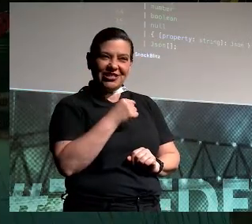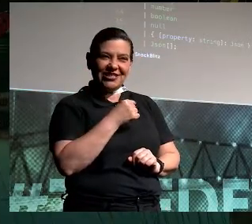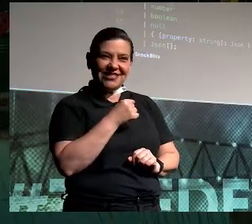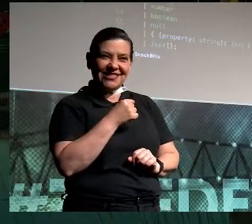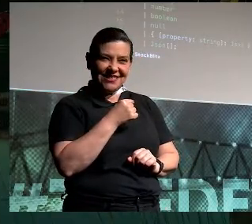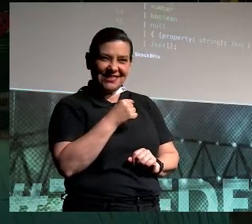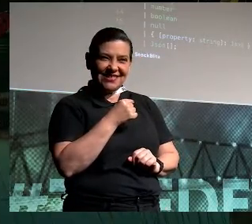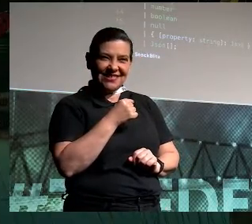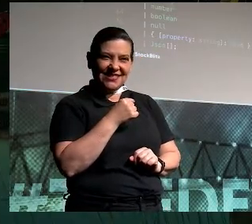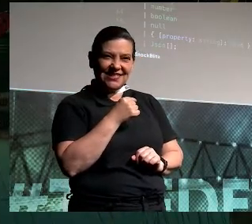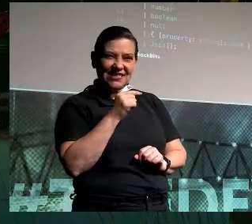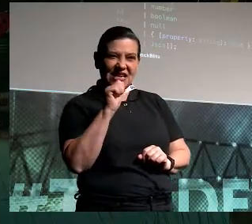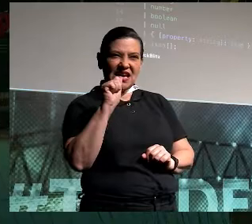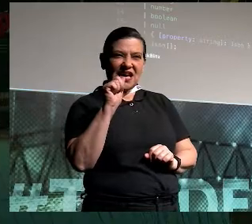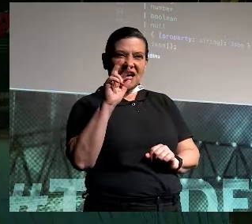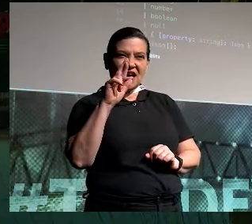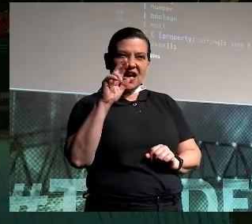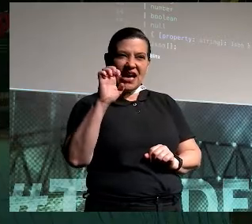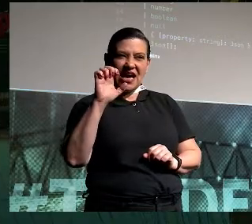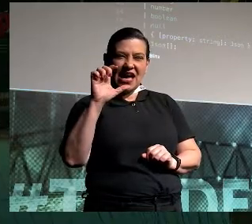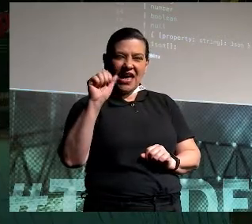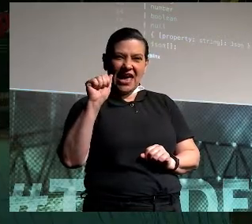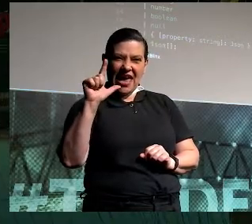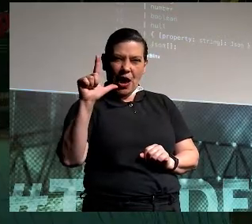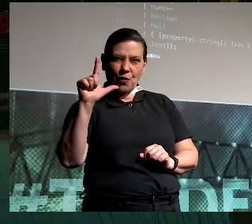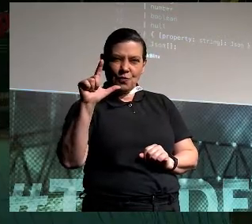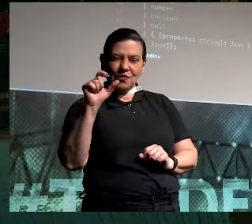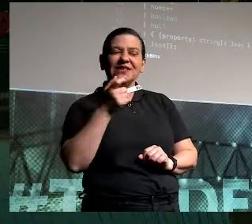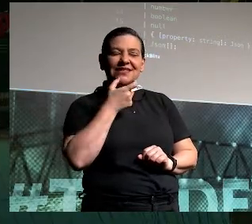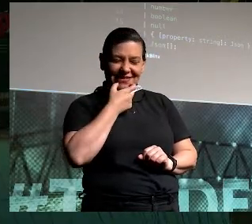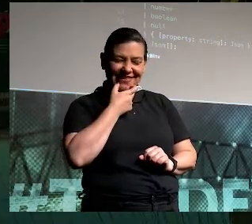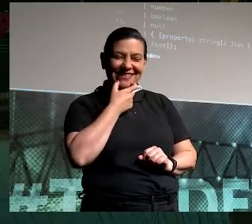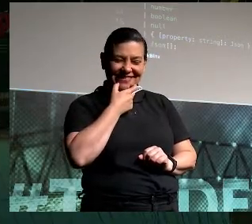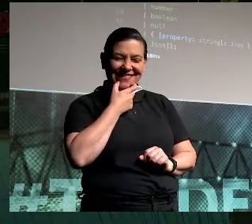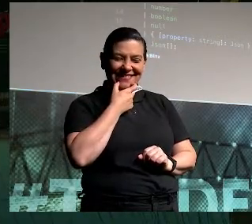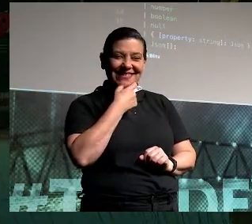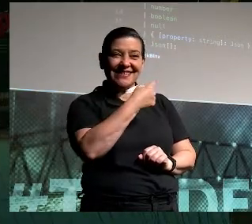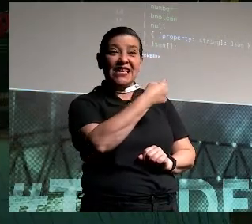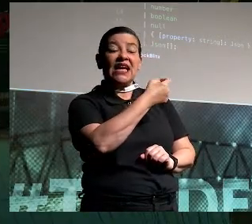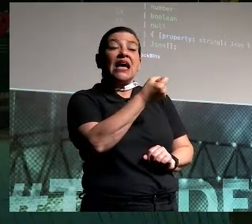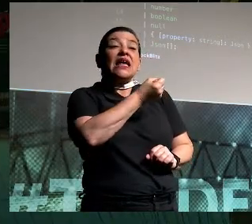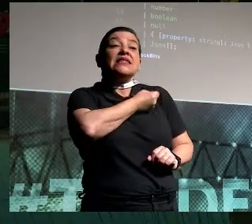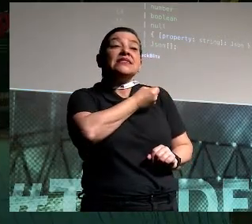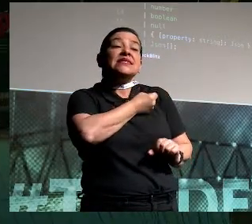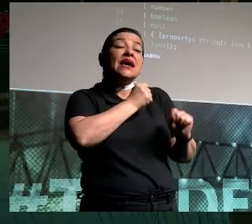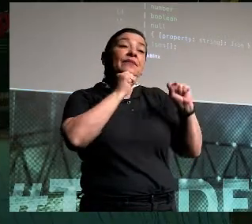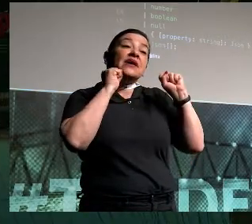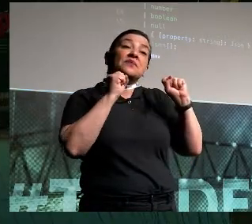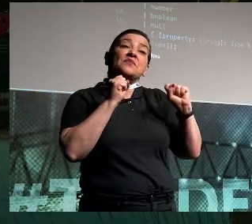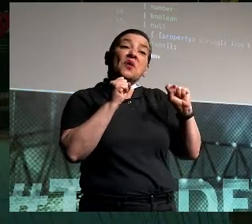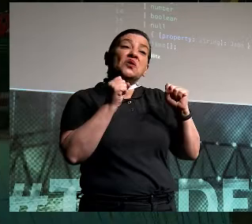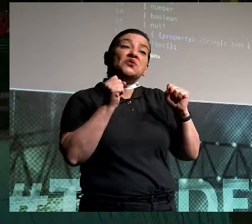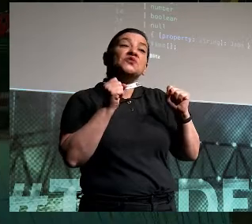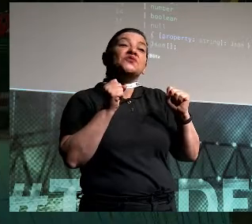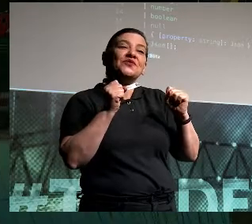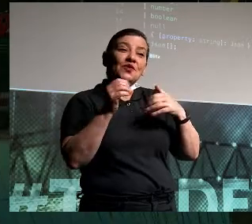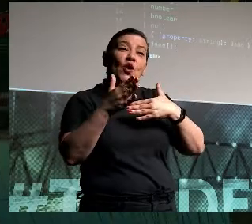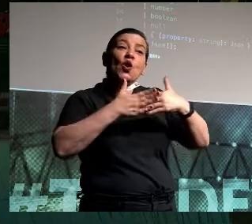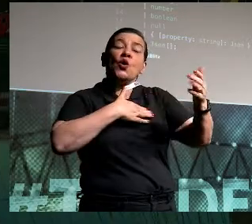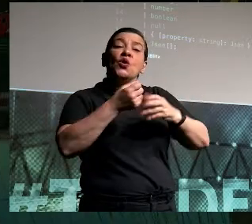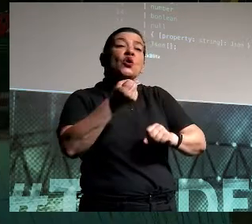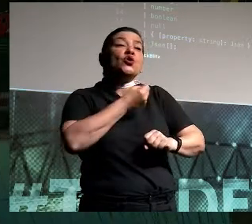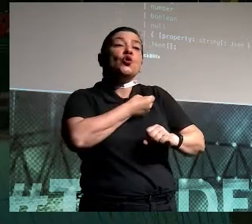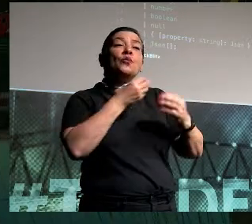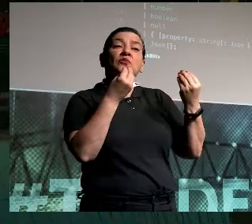isso? Ó, se eu usar aqui nesse meu primeiro cara do tipo number, eu posso passar para ele um número qualquer e ele aceita, porque ele